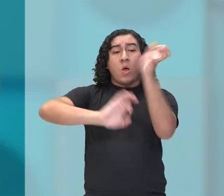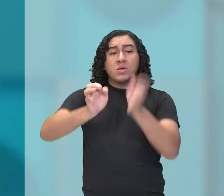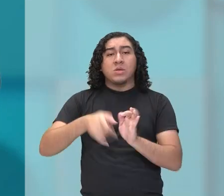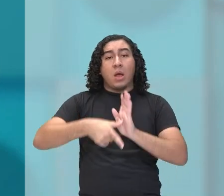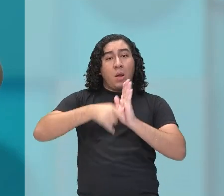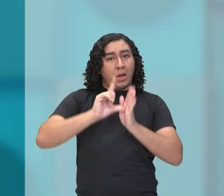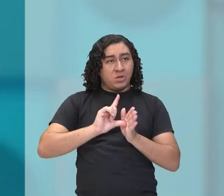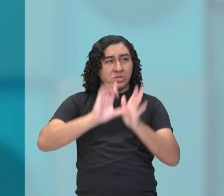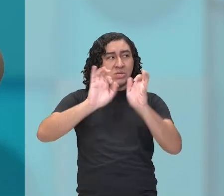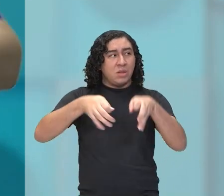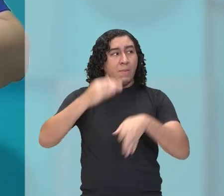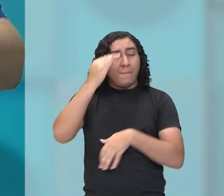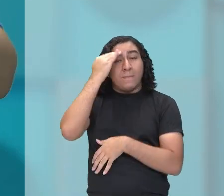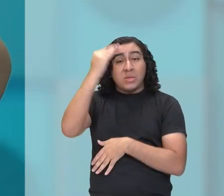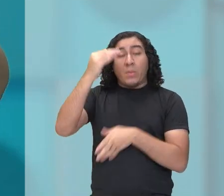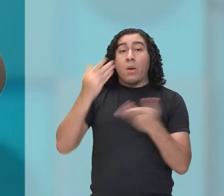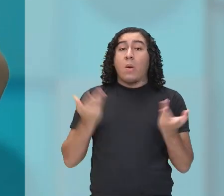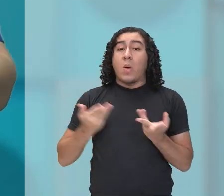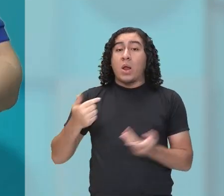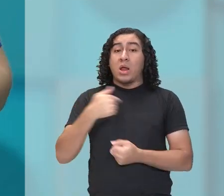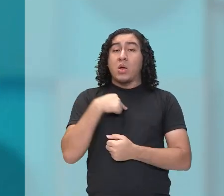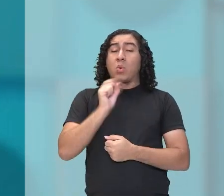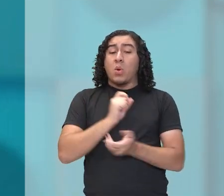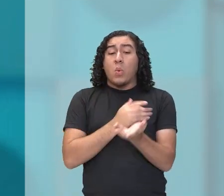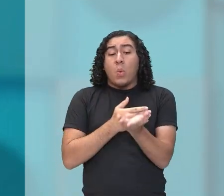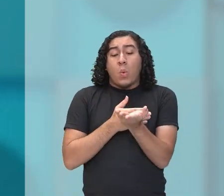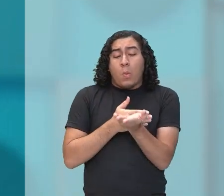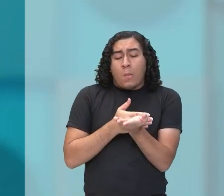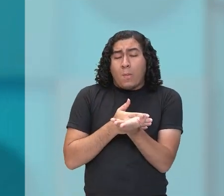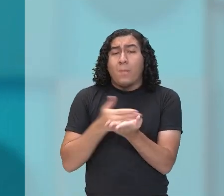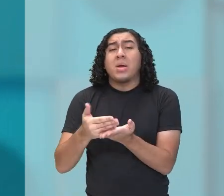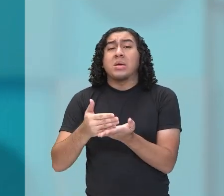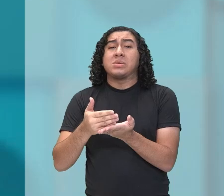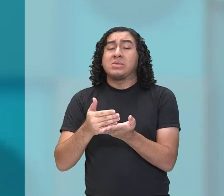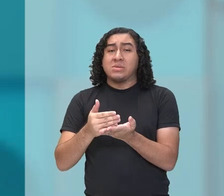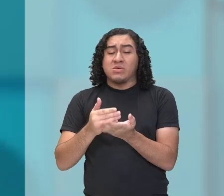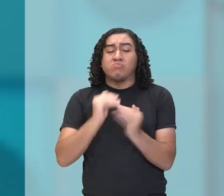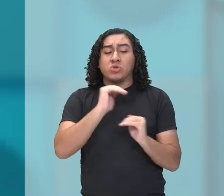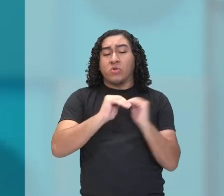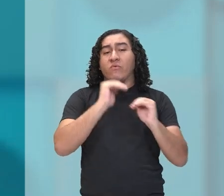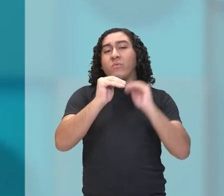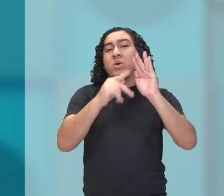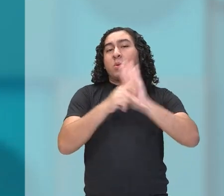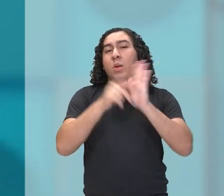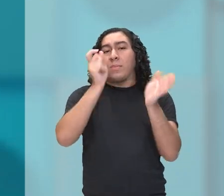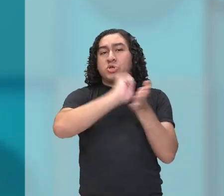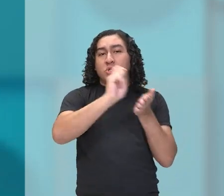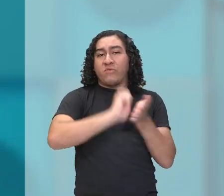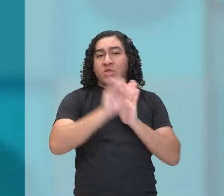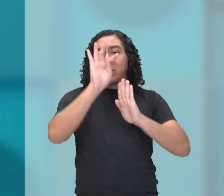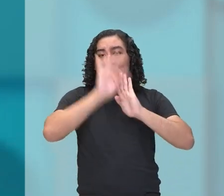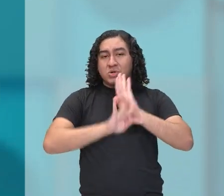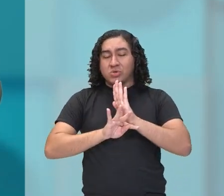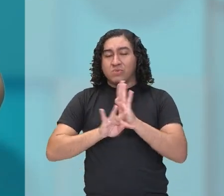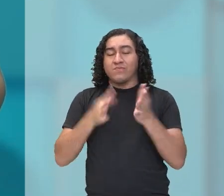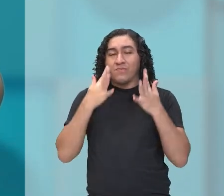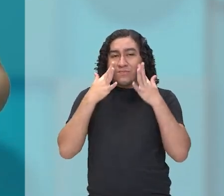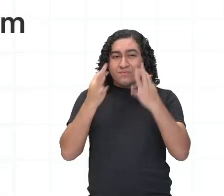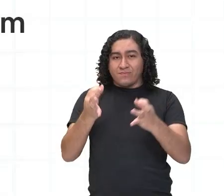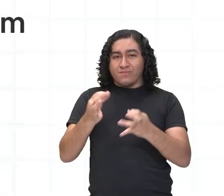antes, principalmente agora que eu estou começando o meu processo de escrever texto. Então, olhem